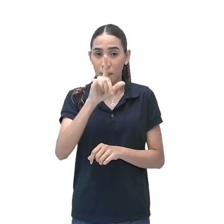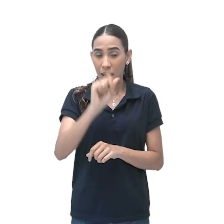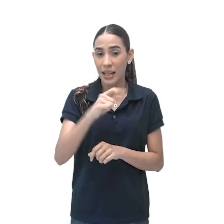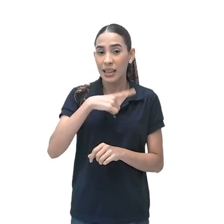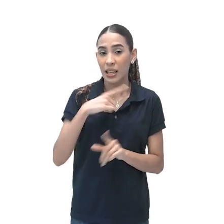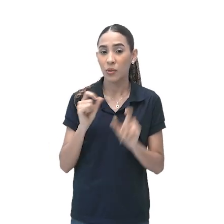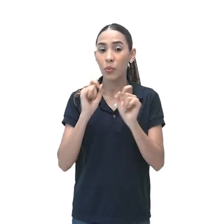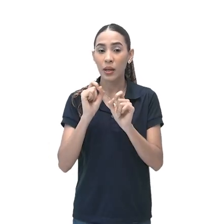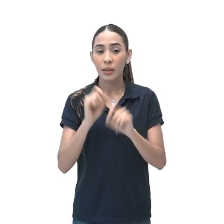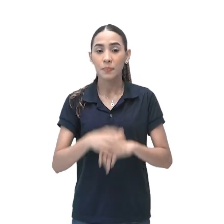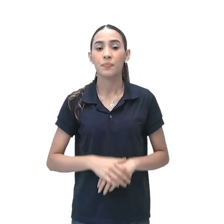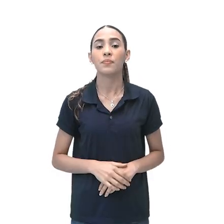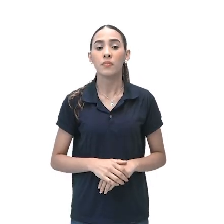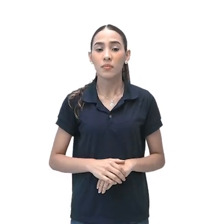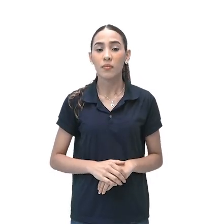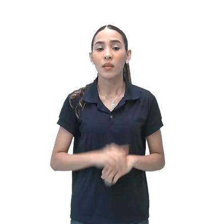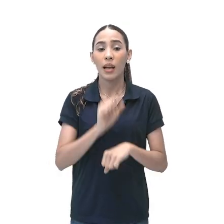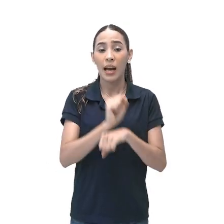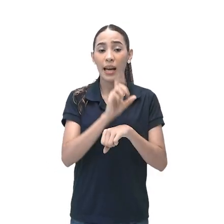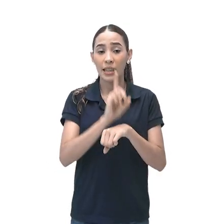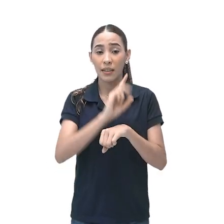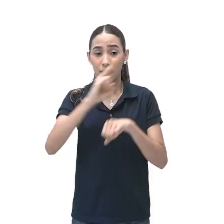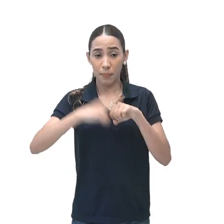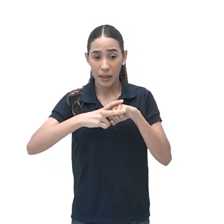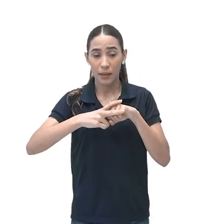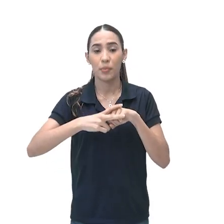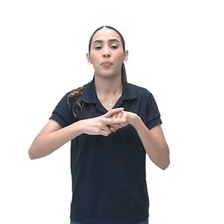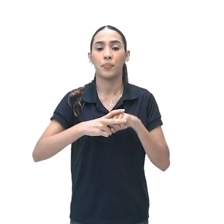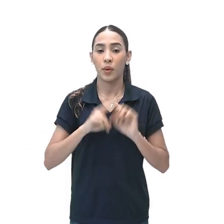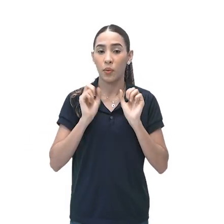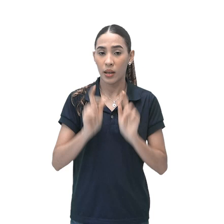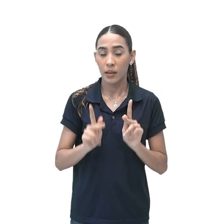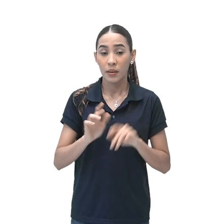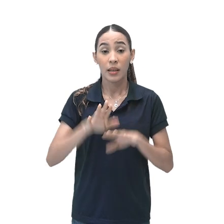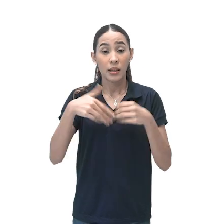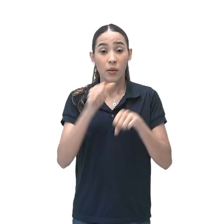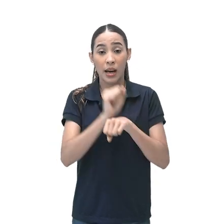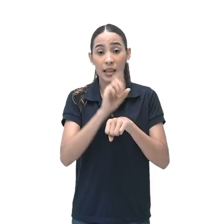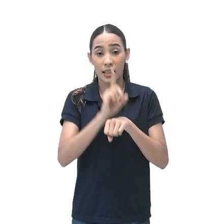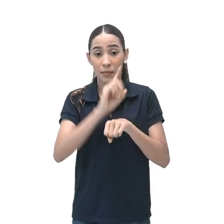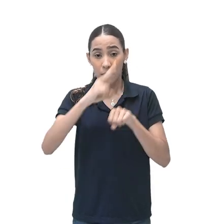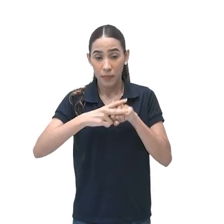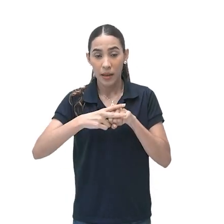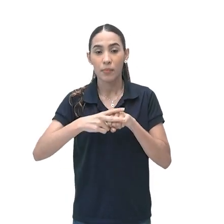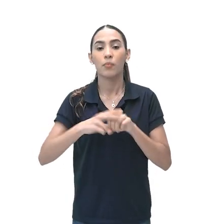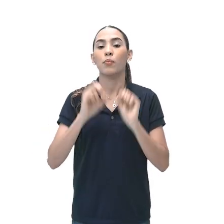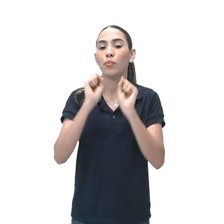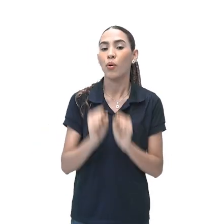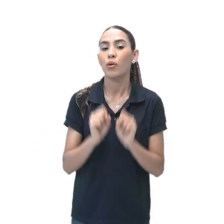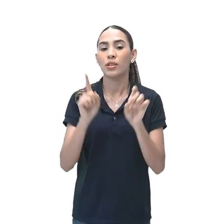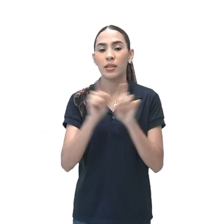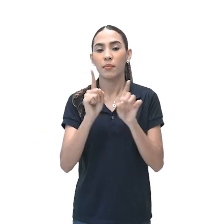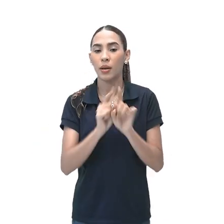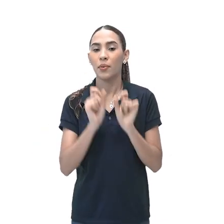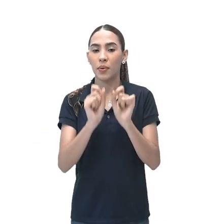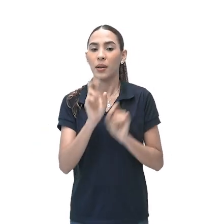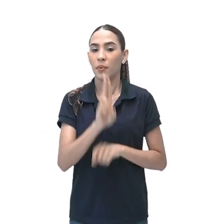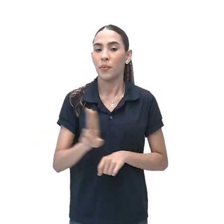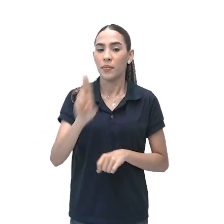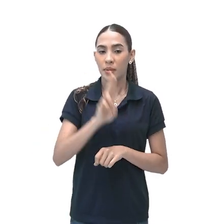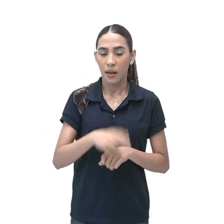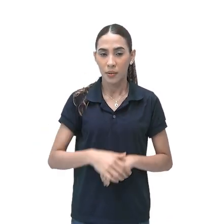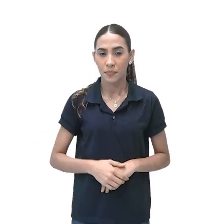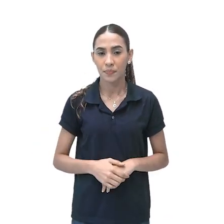aqui a presença de um advérbio, certo? Então, o advérbio, ele pode ser